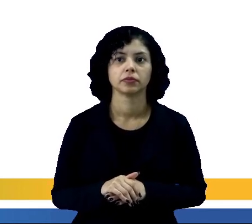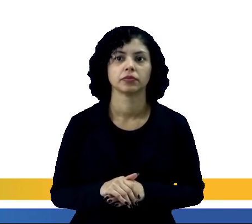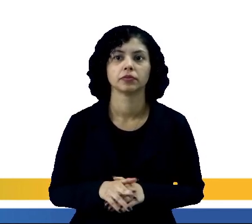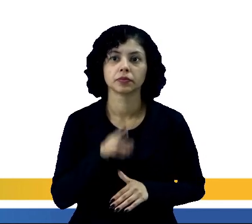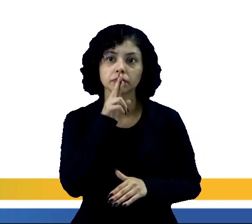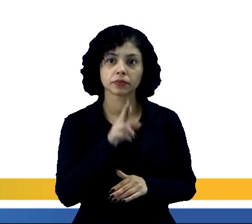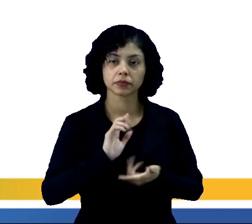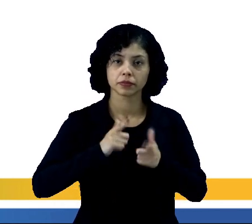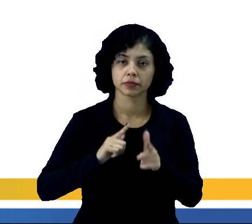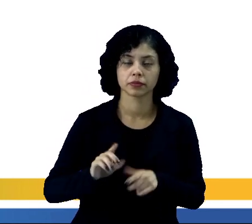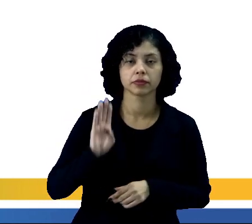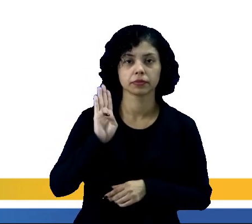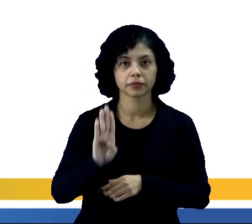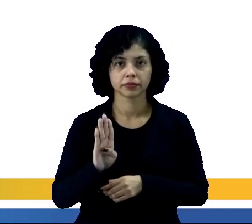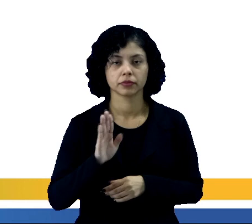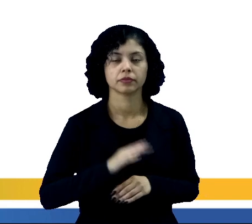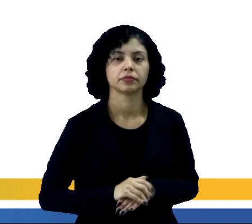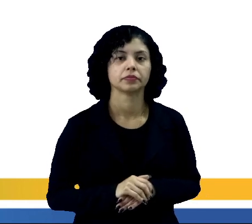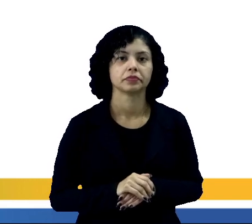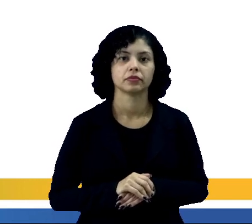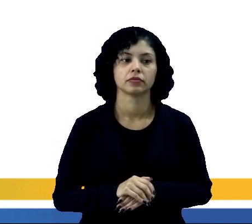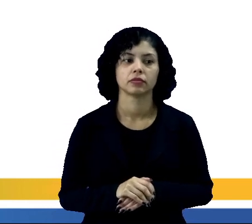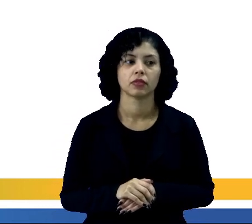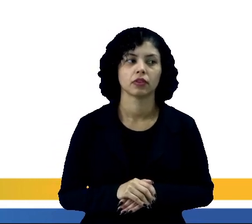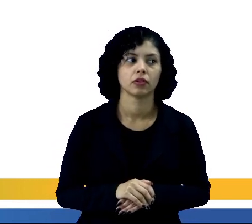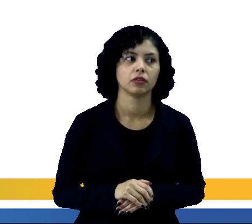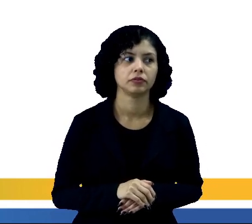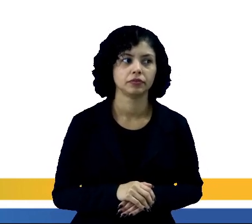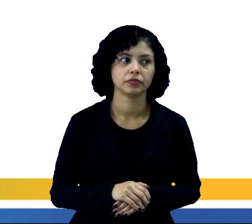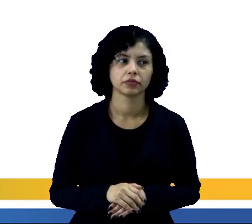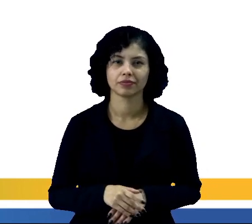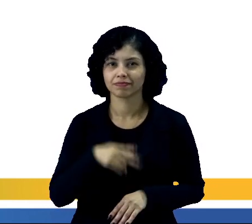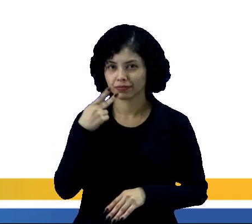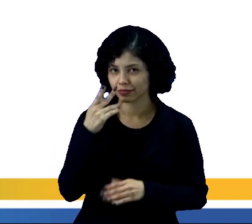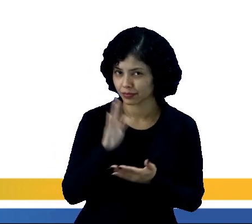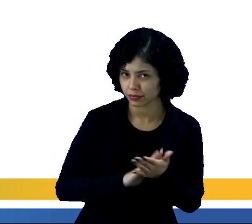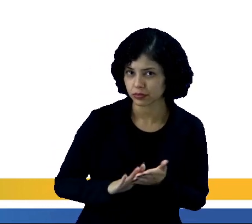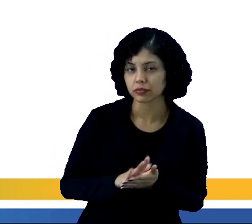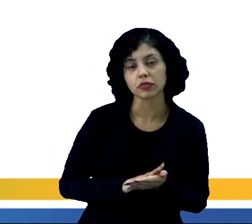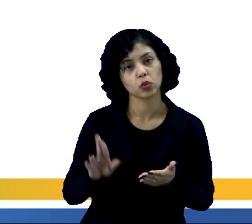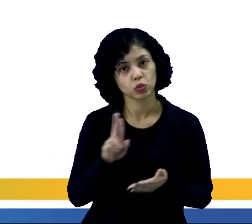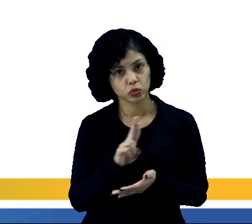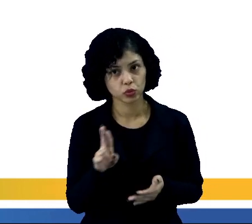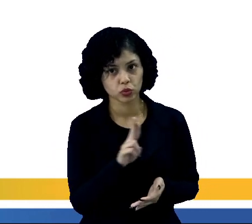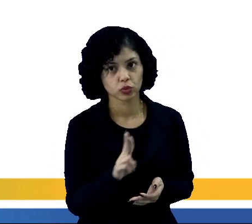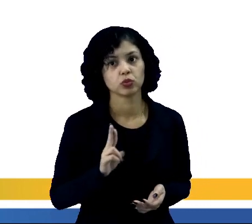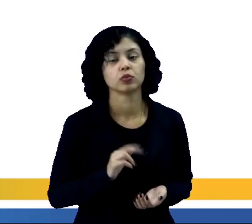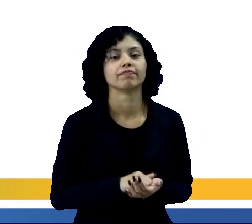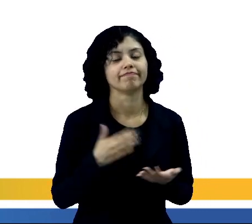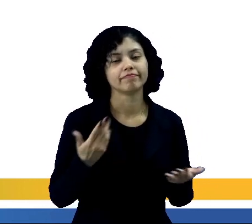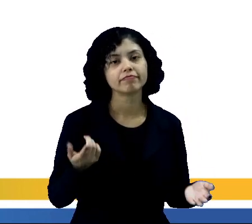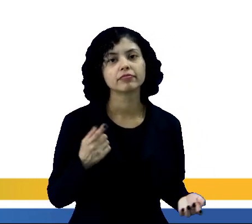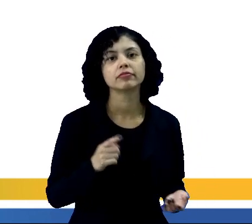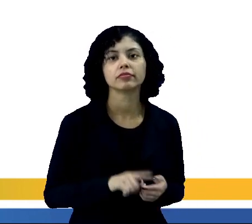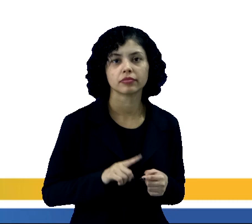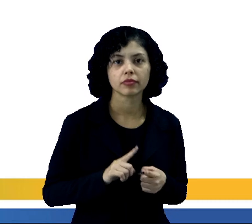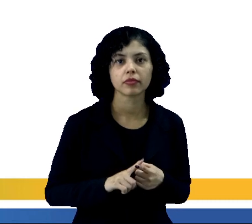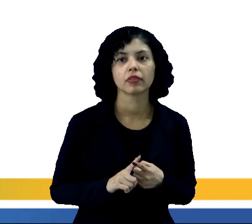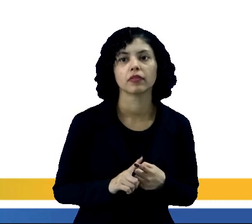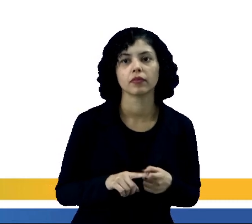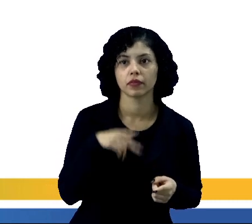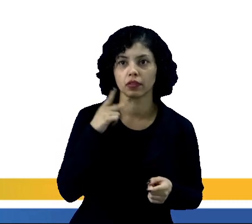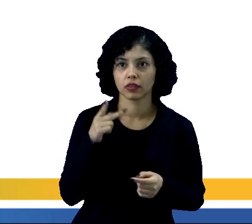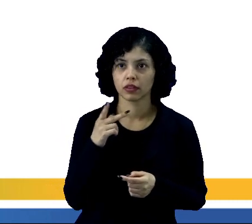E a resposta é o dia D, né? Quase não se fala, né, do nome, né, dessa operação, né, Overlord, né,